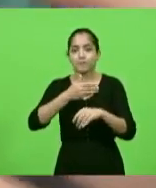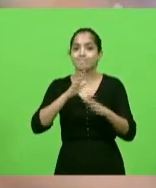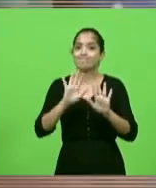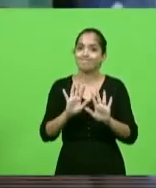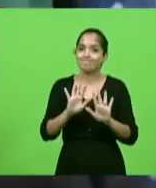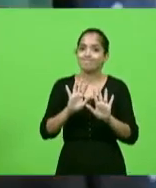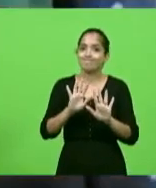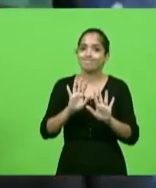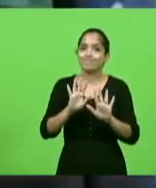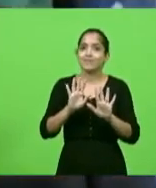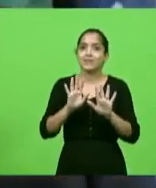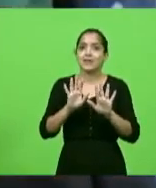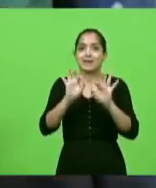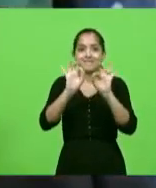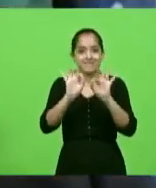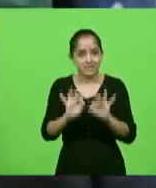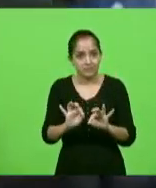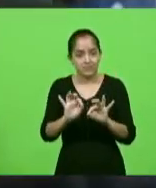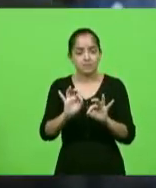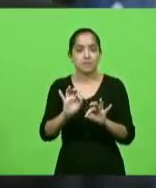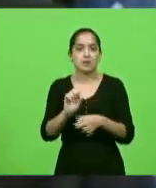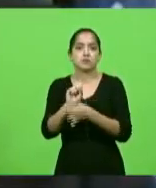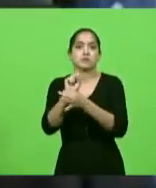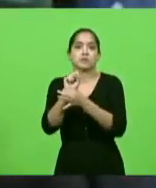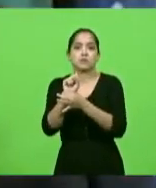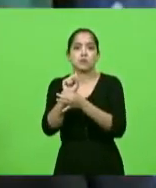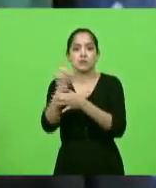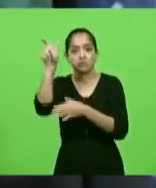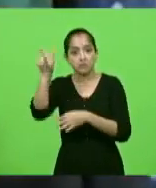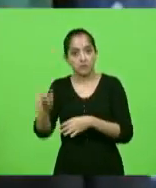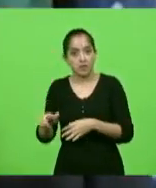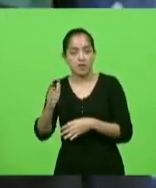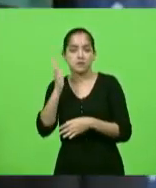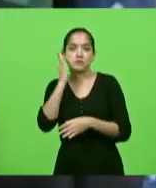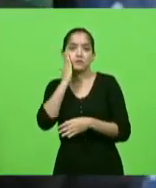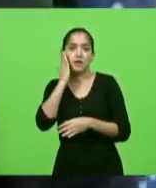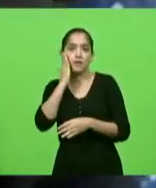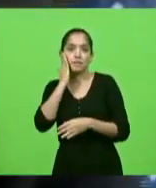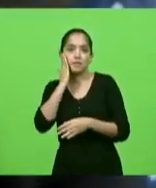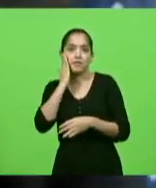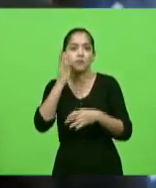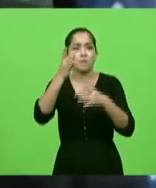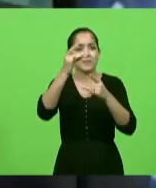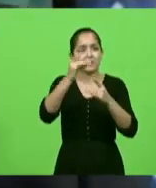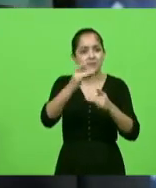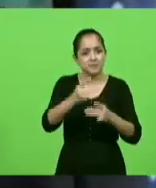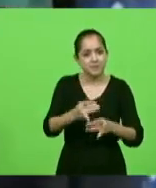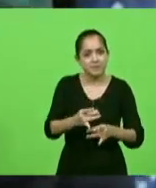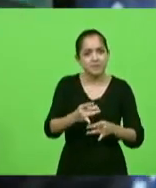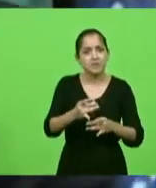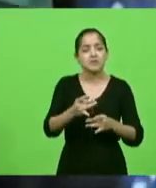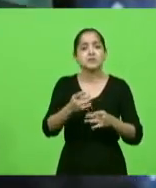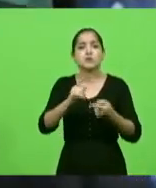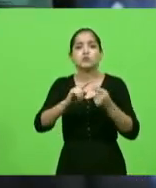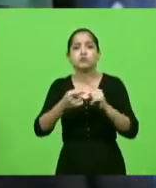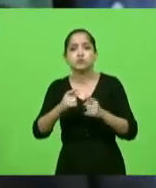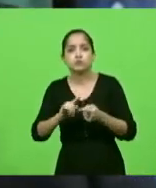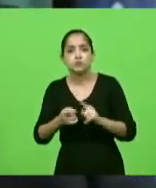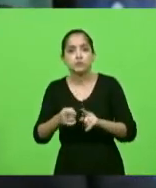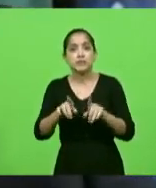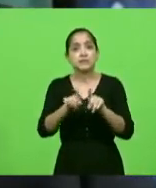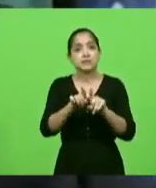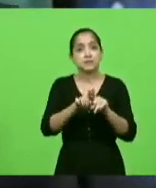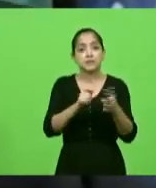possível afirmar com segurança e tarde sou Gisele da Silva e deficiência de aspectos mais específicos da negociação e do